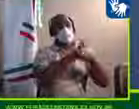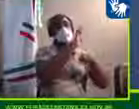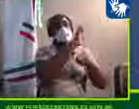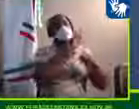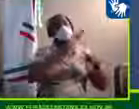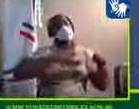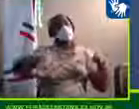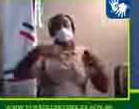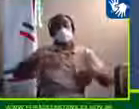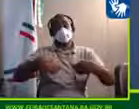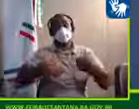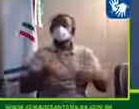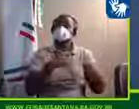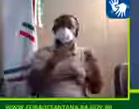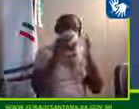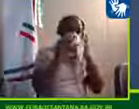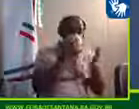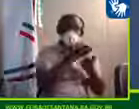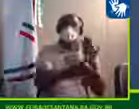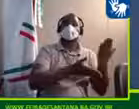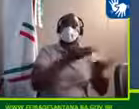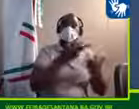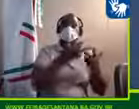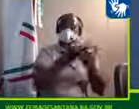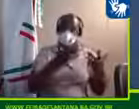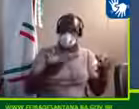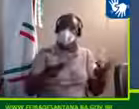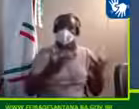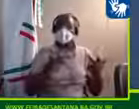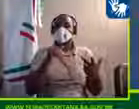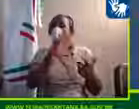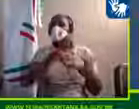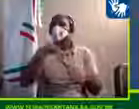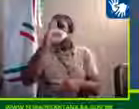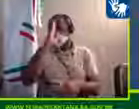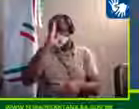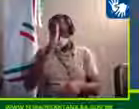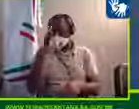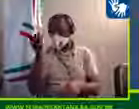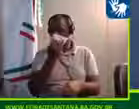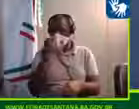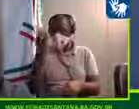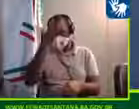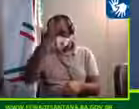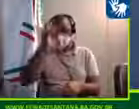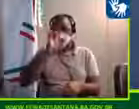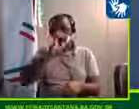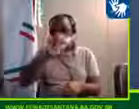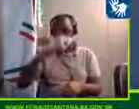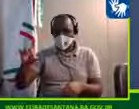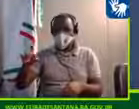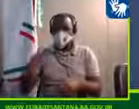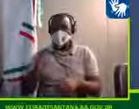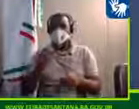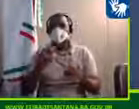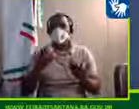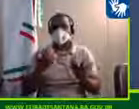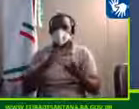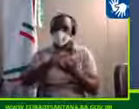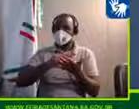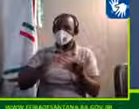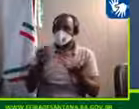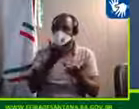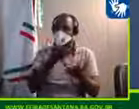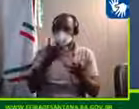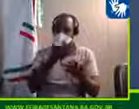cuidados que vão ser tomados e serão tomados serão muito grandes, principalmente para atletas, uma vez que não vai ser permitido a presença